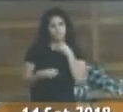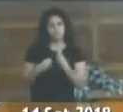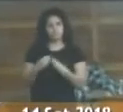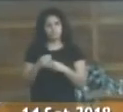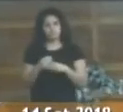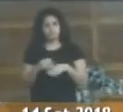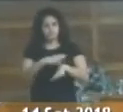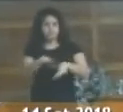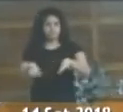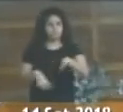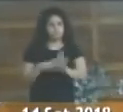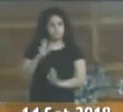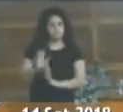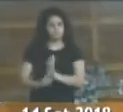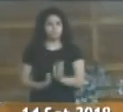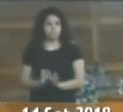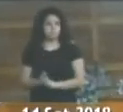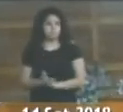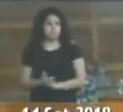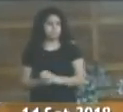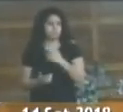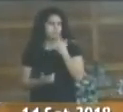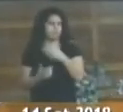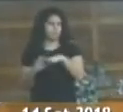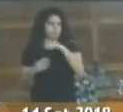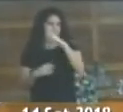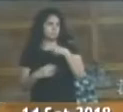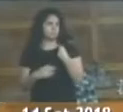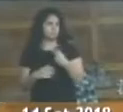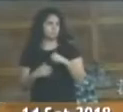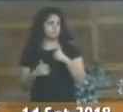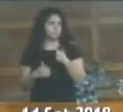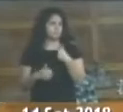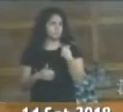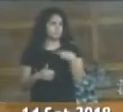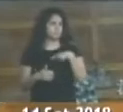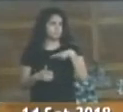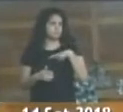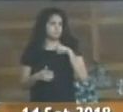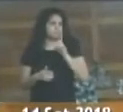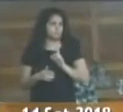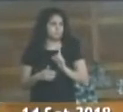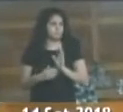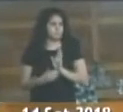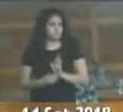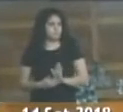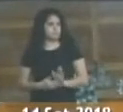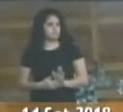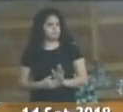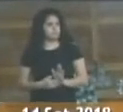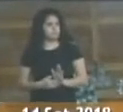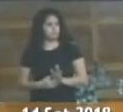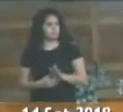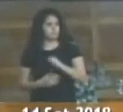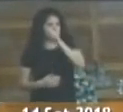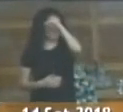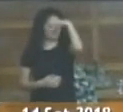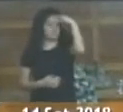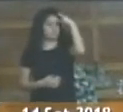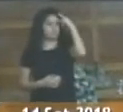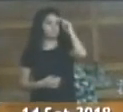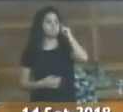sendo tratada em nosso município, né? Tudo bem que nós temos um representante do governo municipal, mas a Casa Civil muito